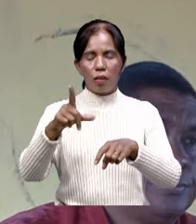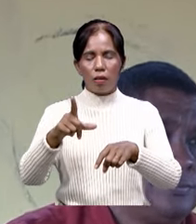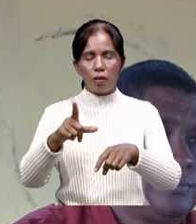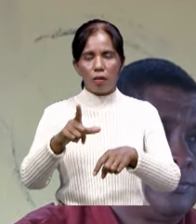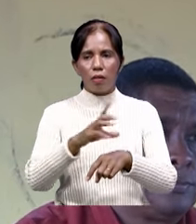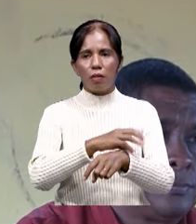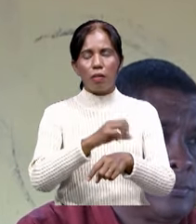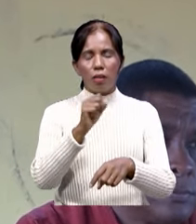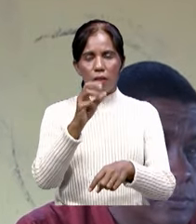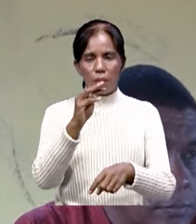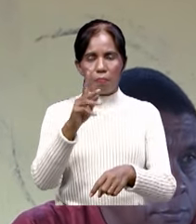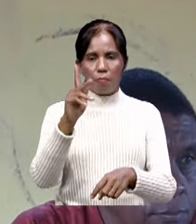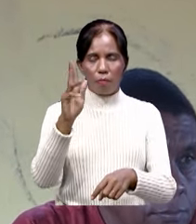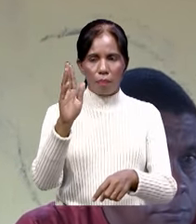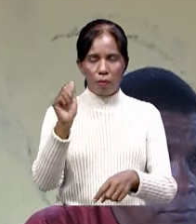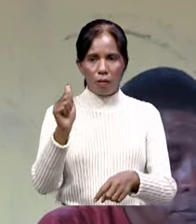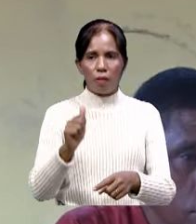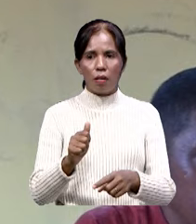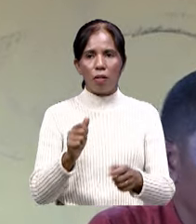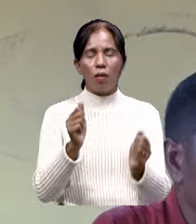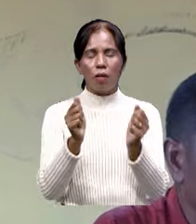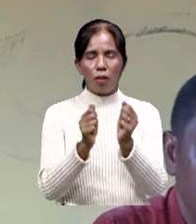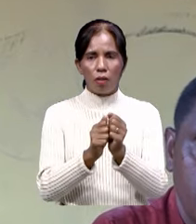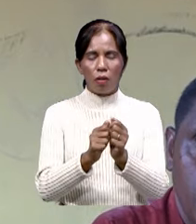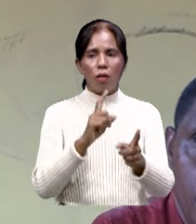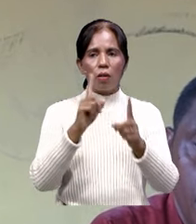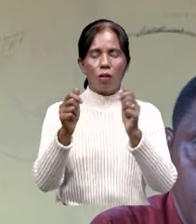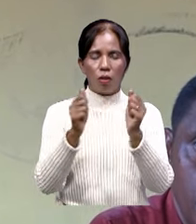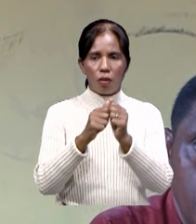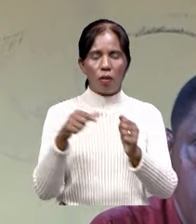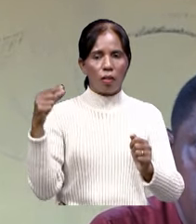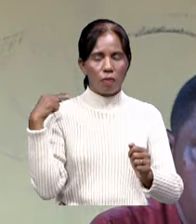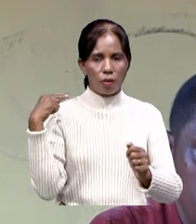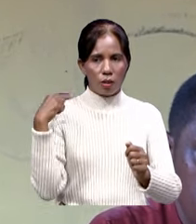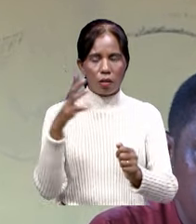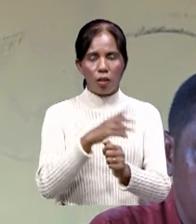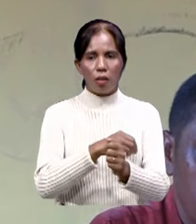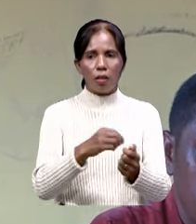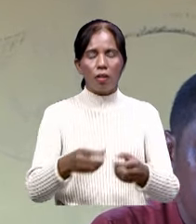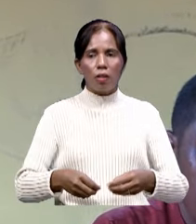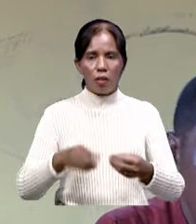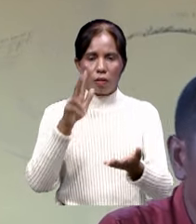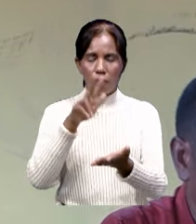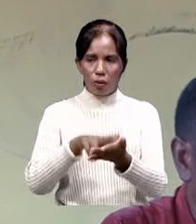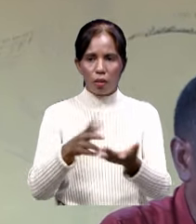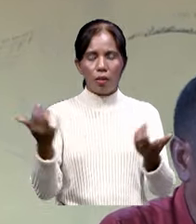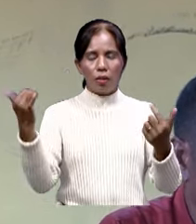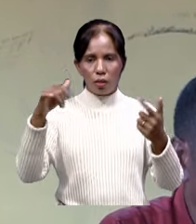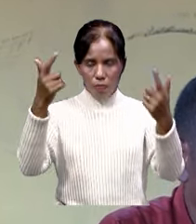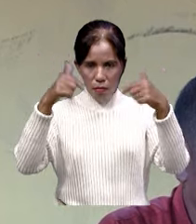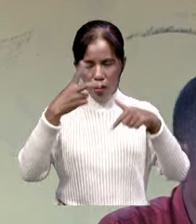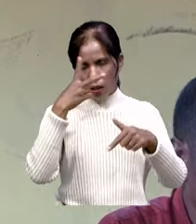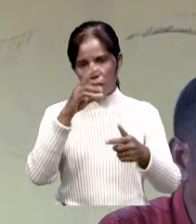secundário, o coordenador do gabinete de licenciamento e acreditação, esqueci-me a minha escola.